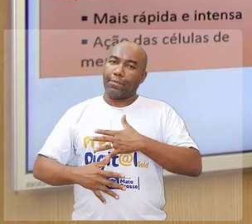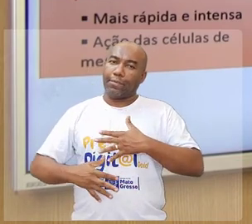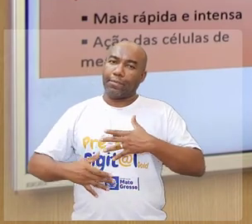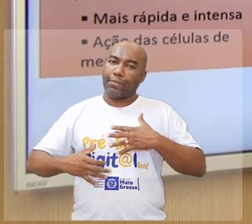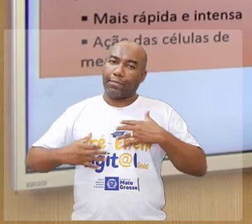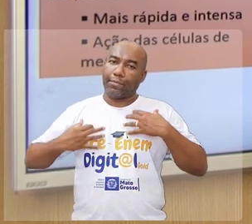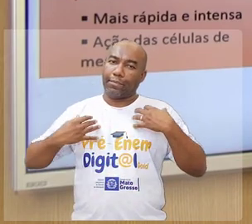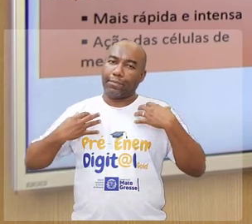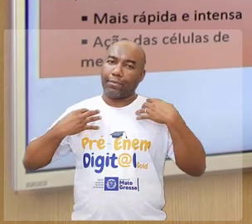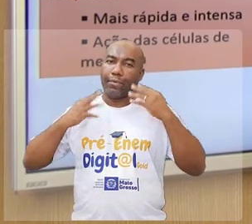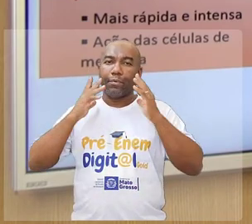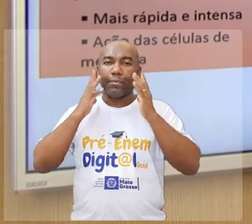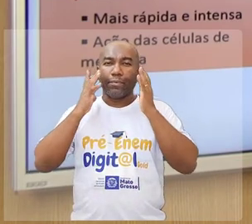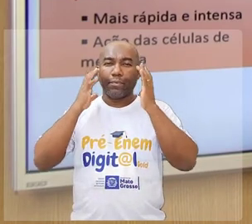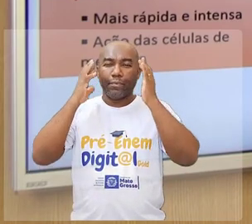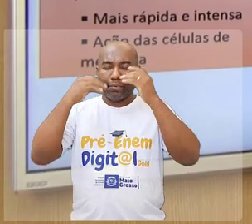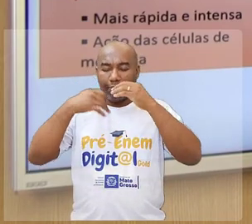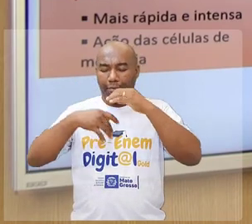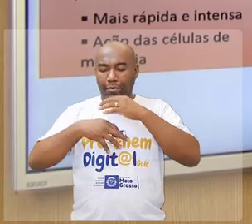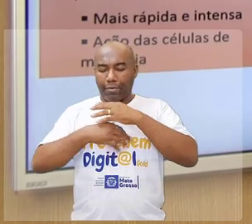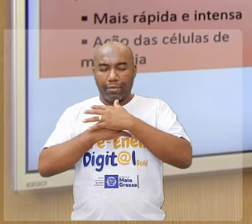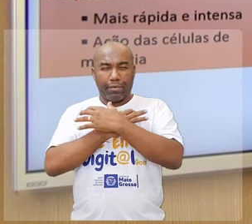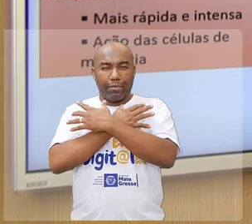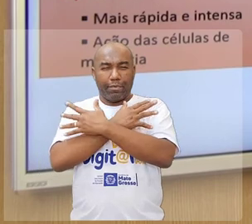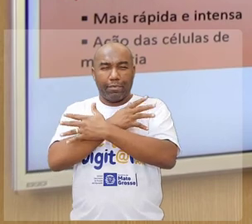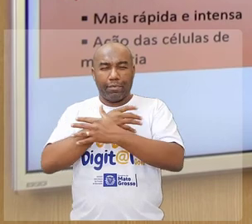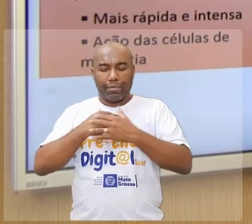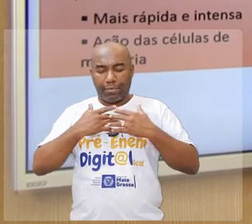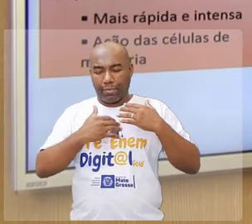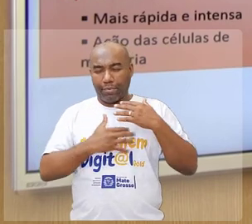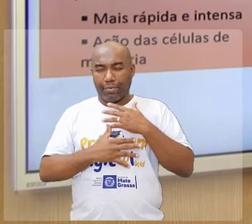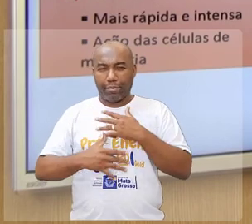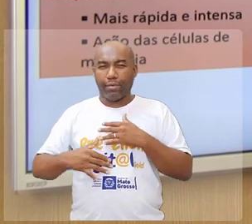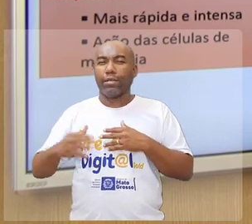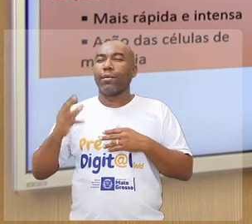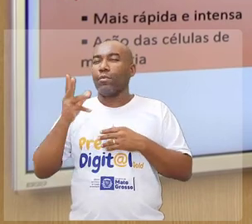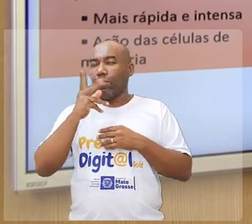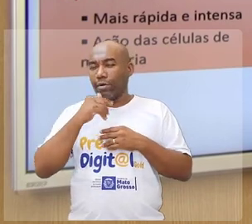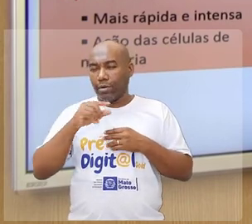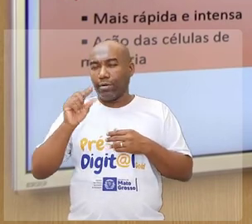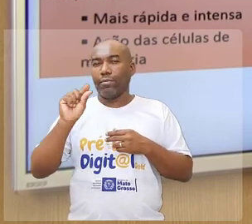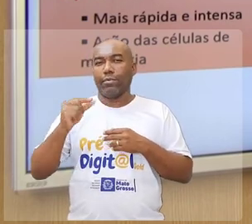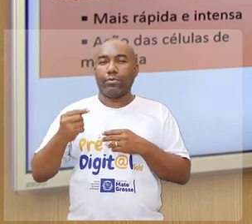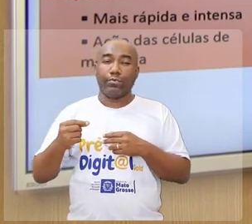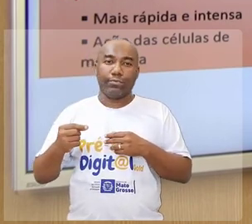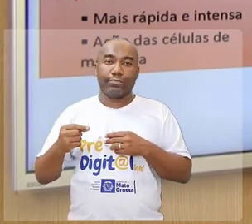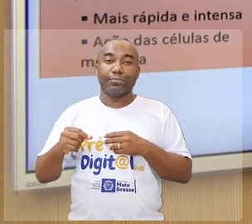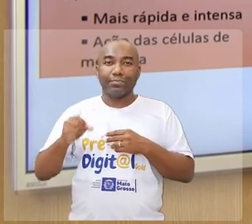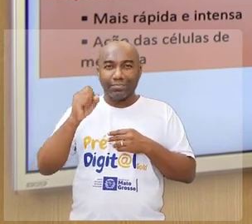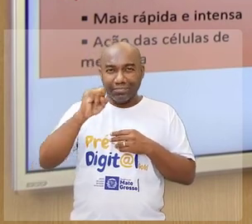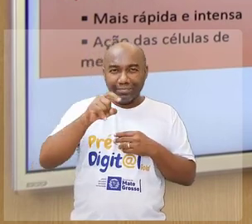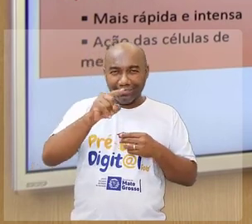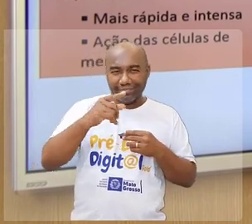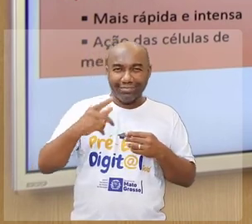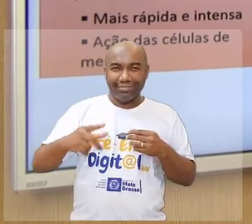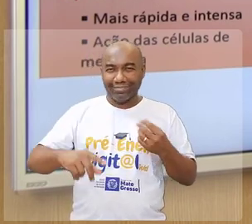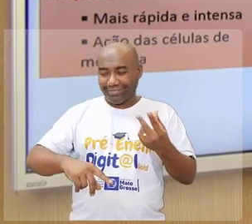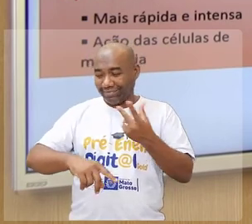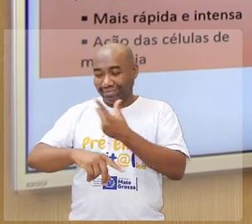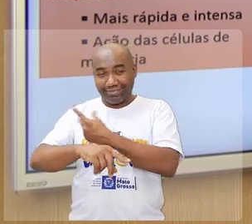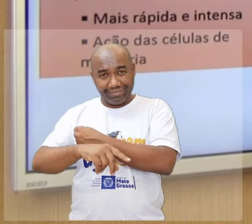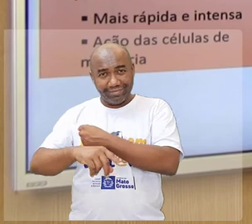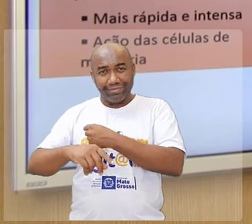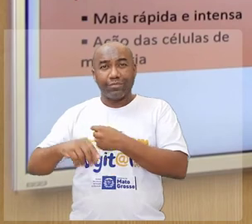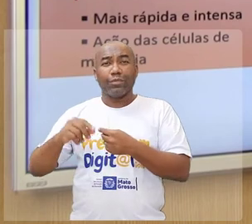sensibilizado, forme as células de memória. Se você, depois de vacinado, entra em contato com um agente causador, aí